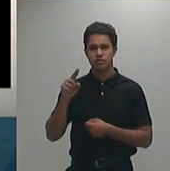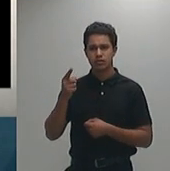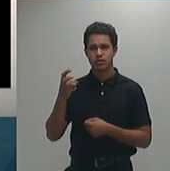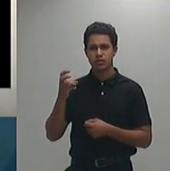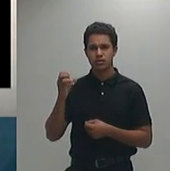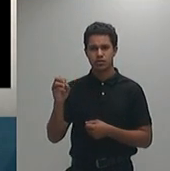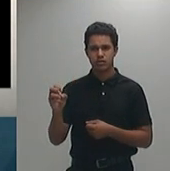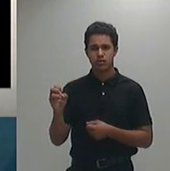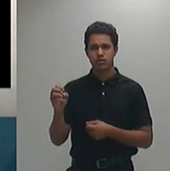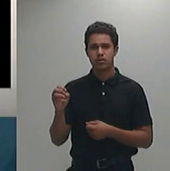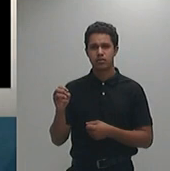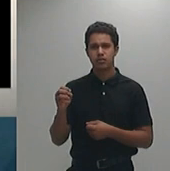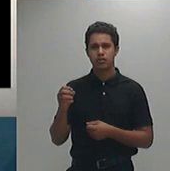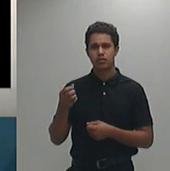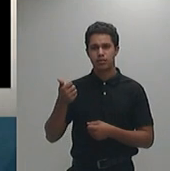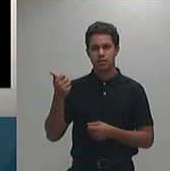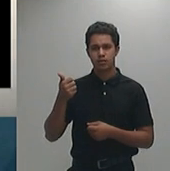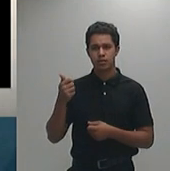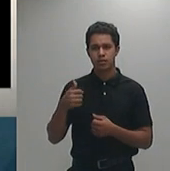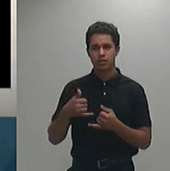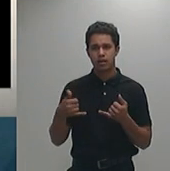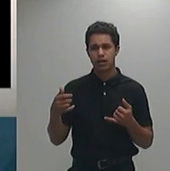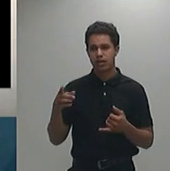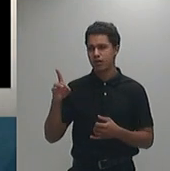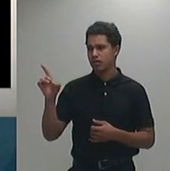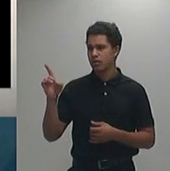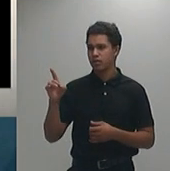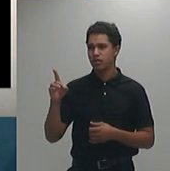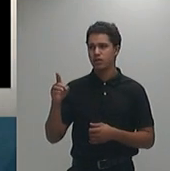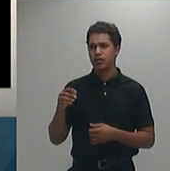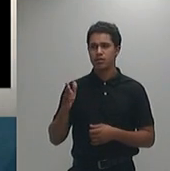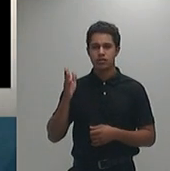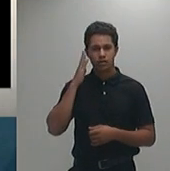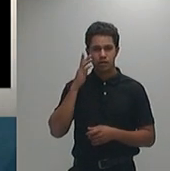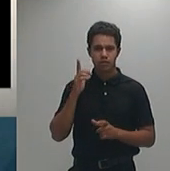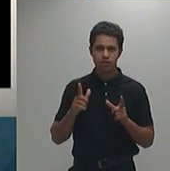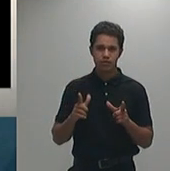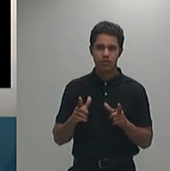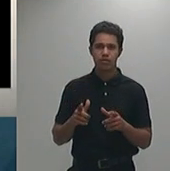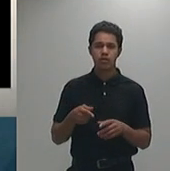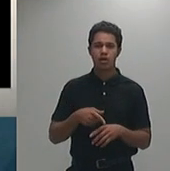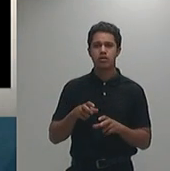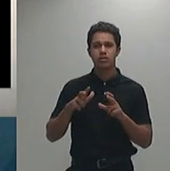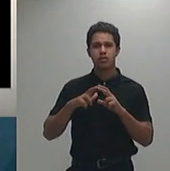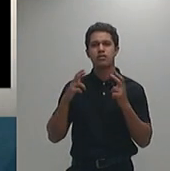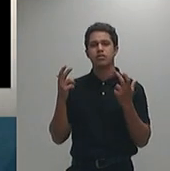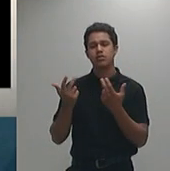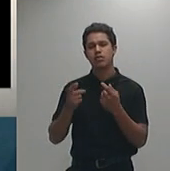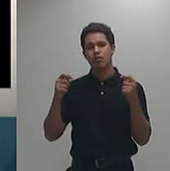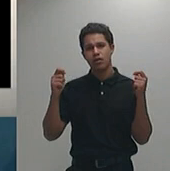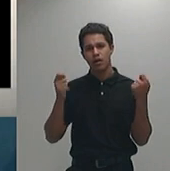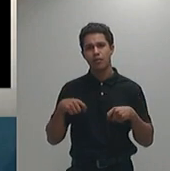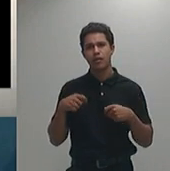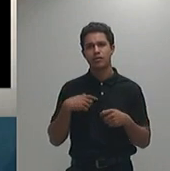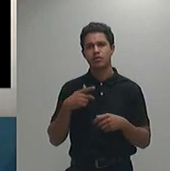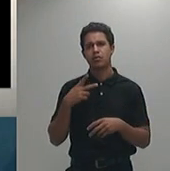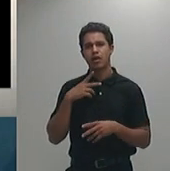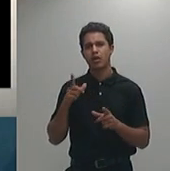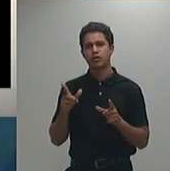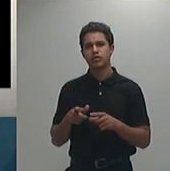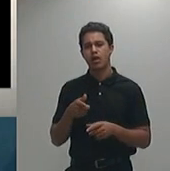1º alínea D sendo portanto essa sessão e tente para dirimir esse conflito